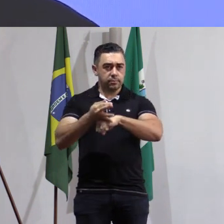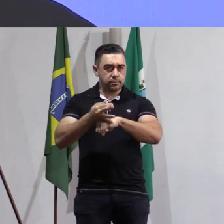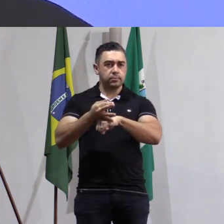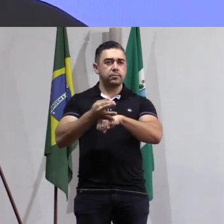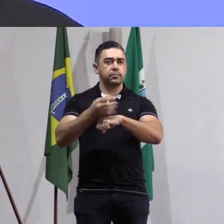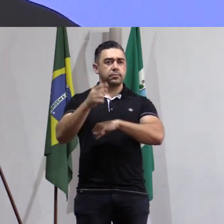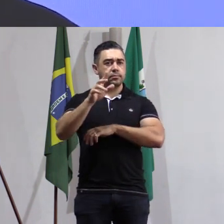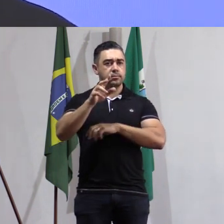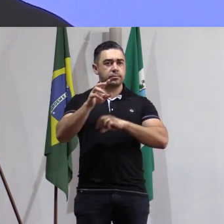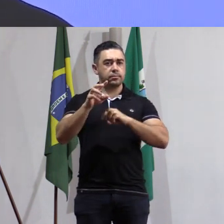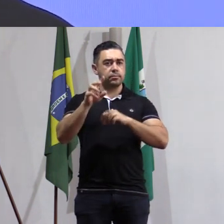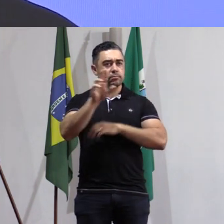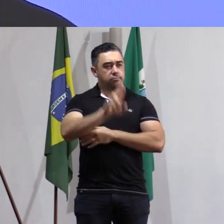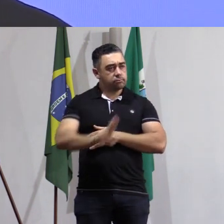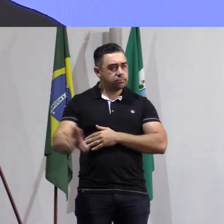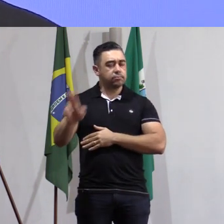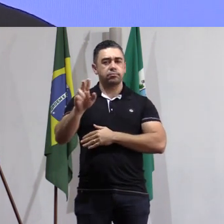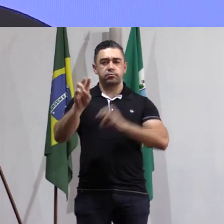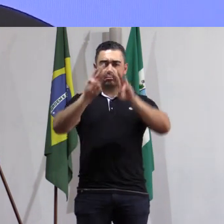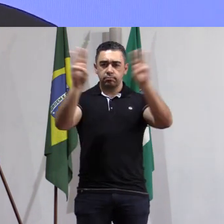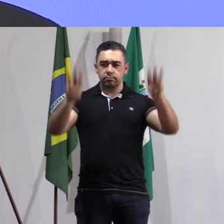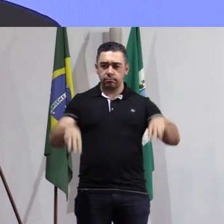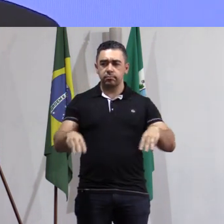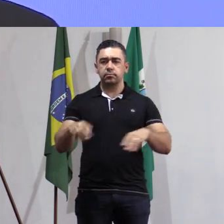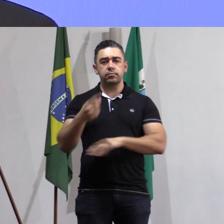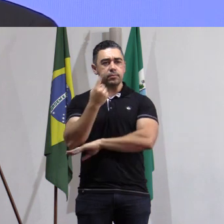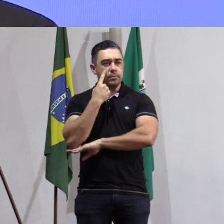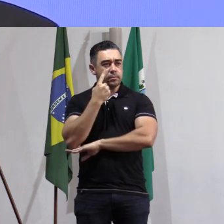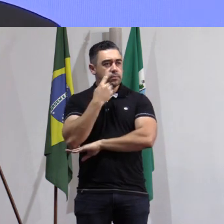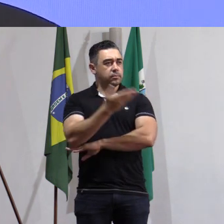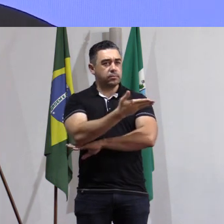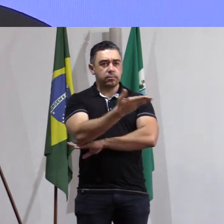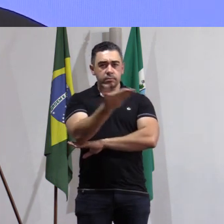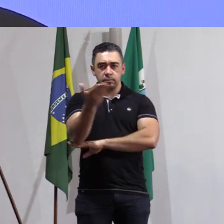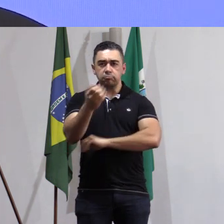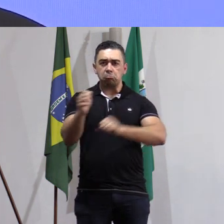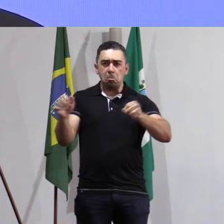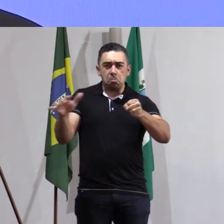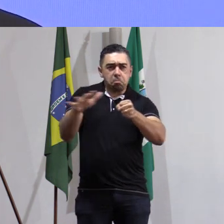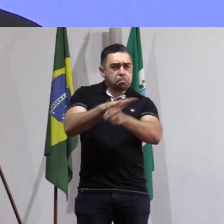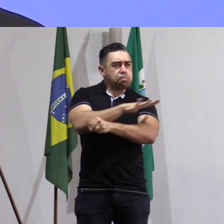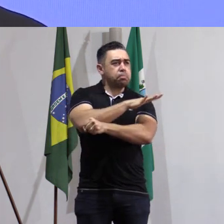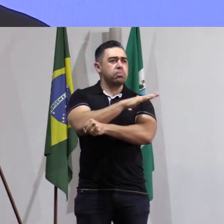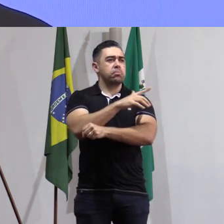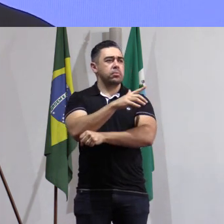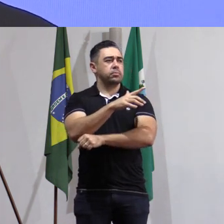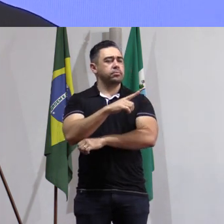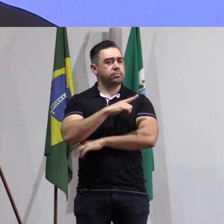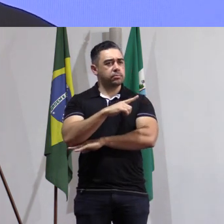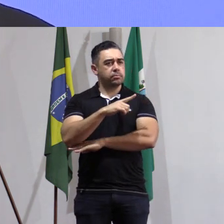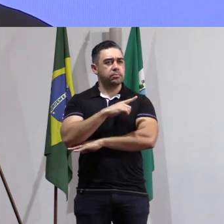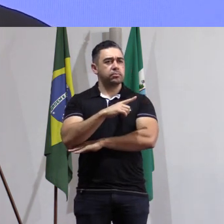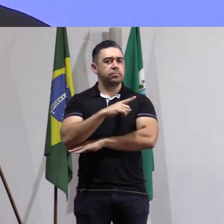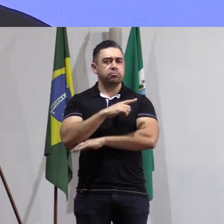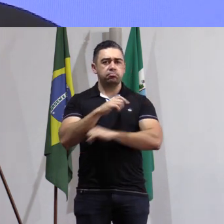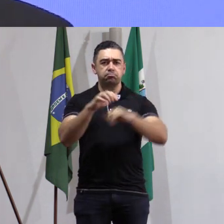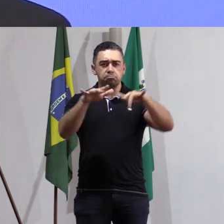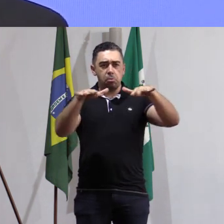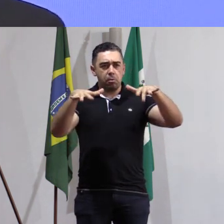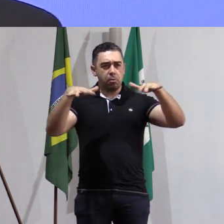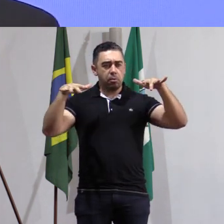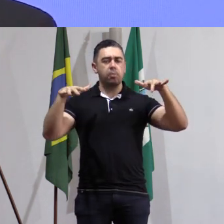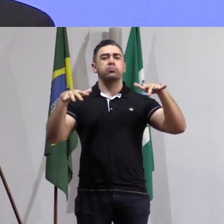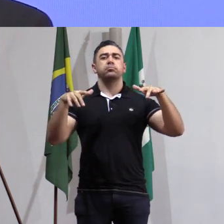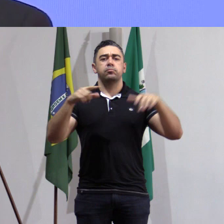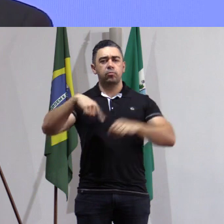universidade. Verificar esse auditório pleníssimo dessa maneira, para nós é um sintoma